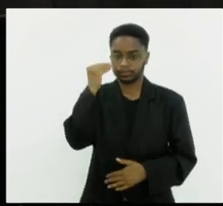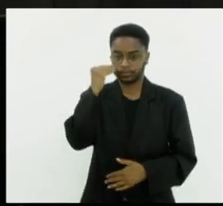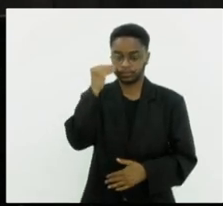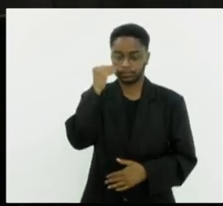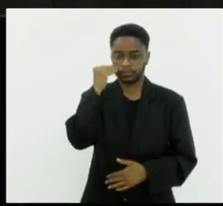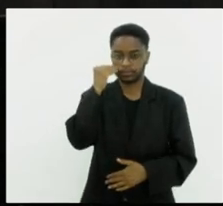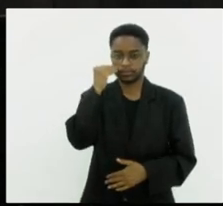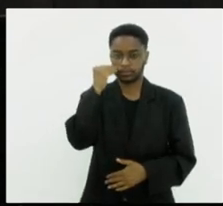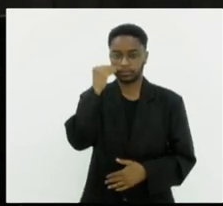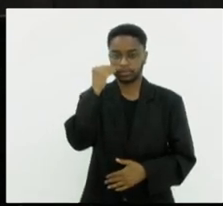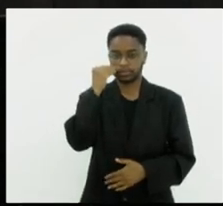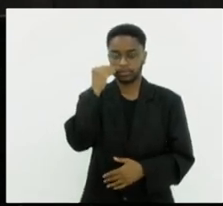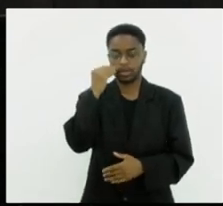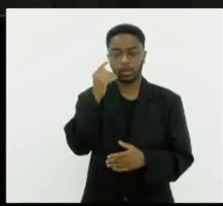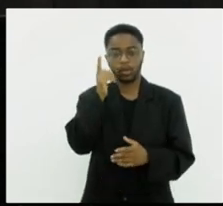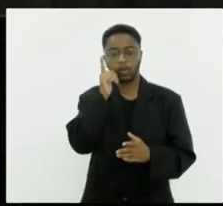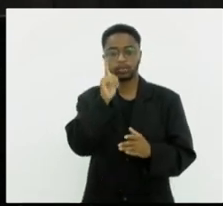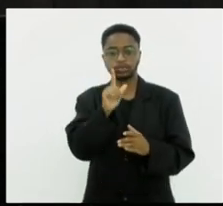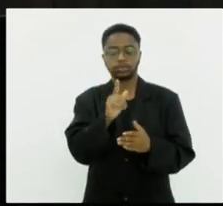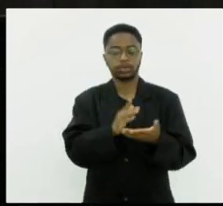viabilizar o projeto.